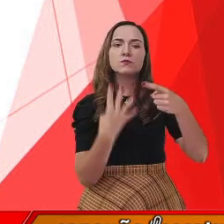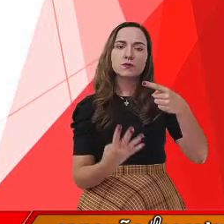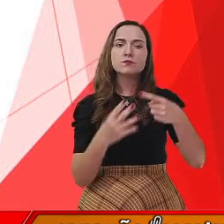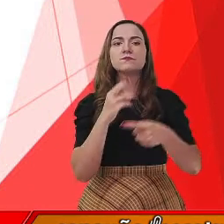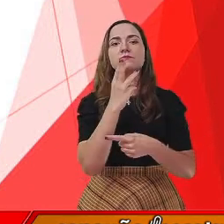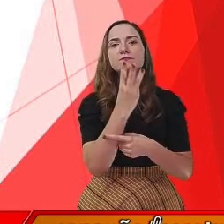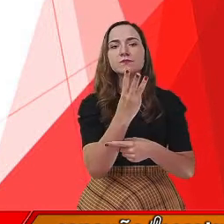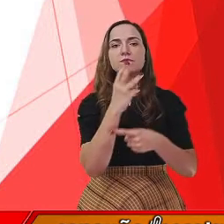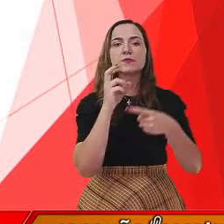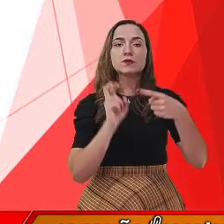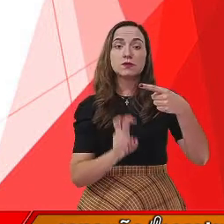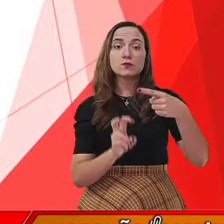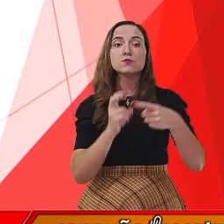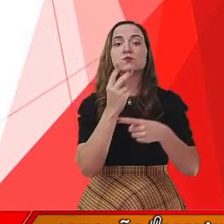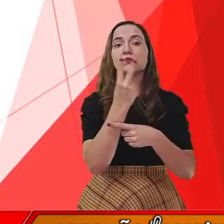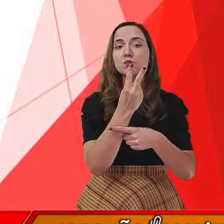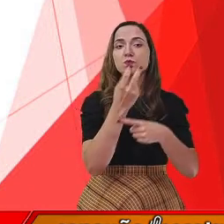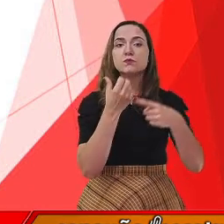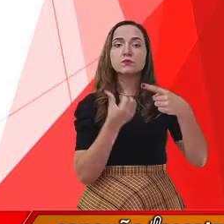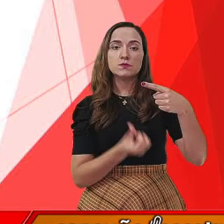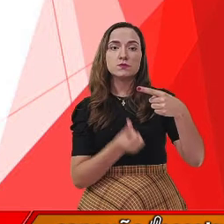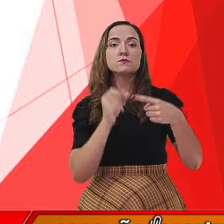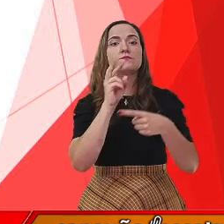3/5, 2/6,